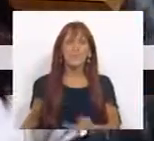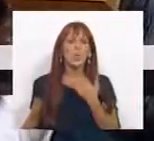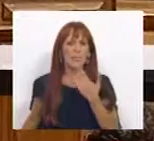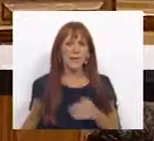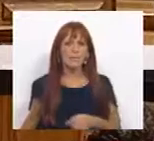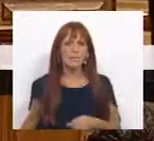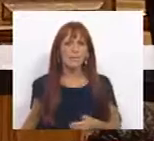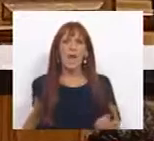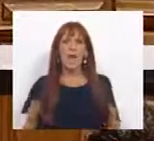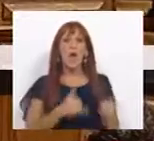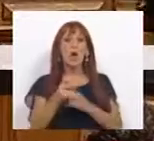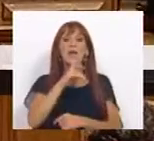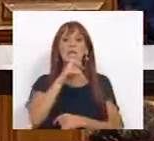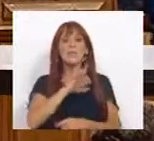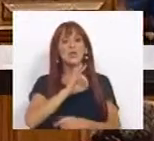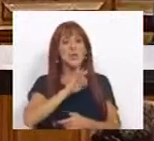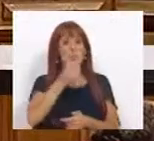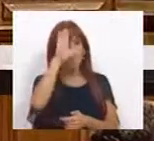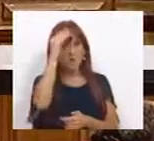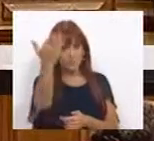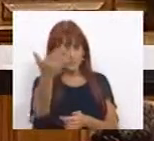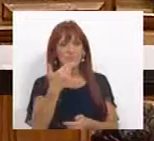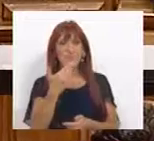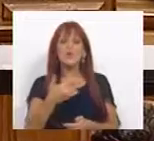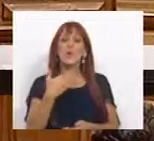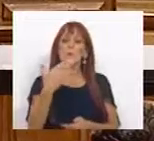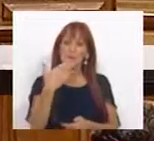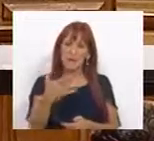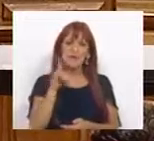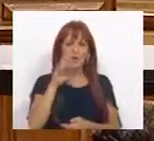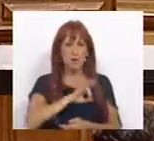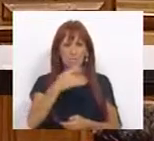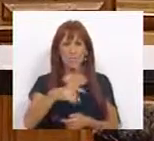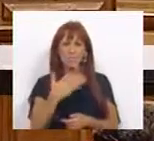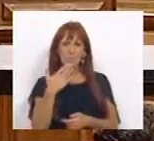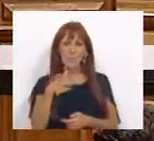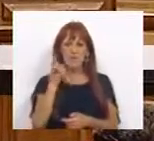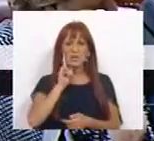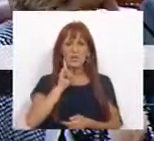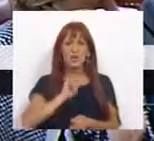Muito obrigado. Para responder, tem a palavra o Sr. Primeiro-Ministro, faz favor. Muito obrigado, Sr. Presidente.